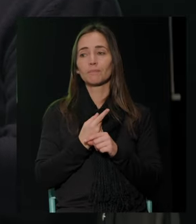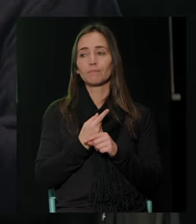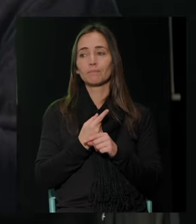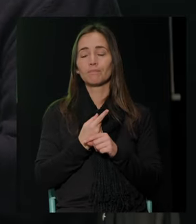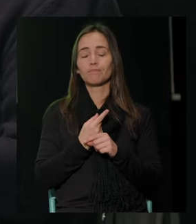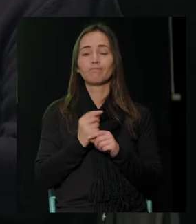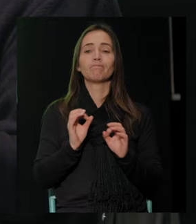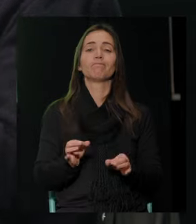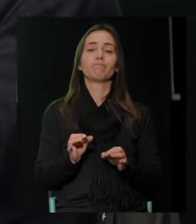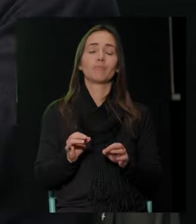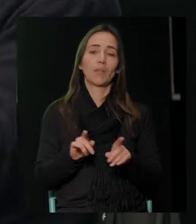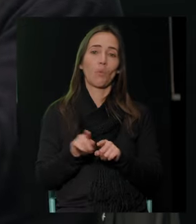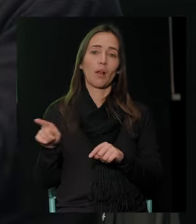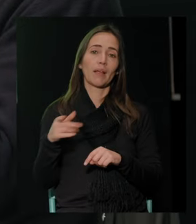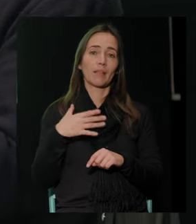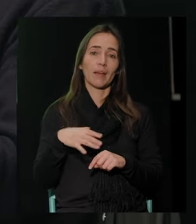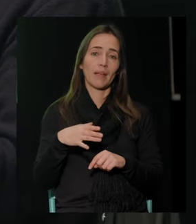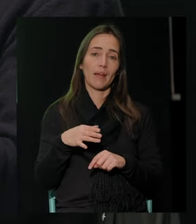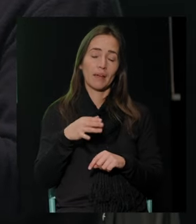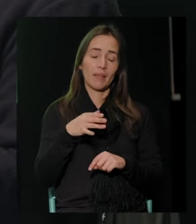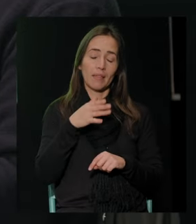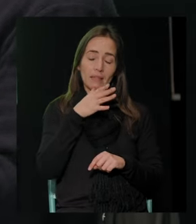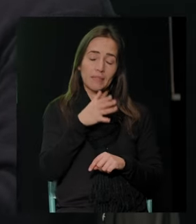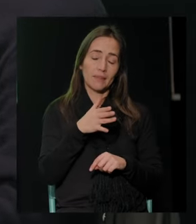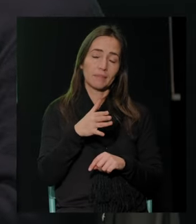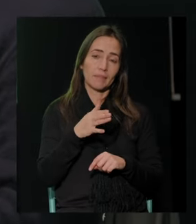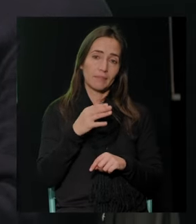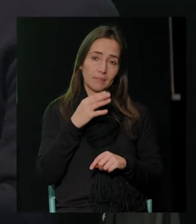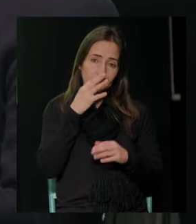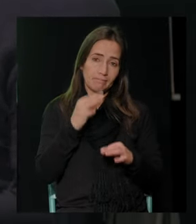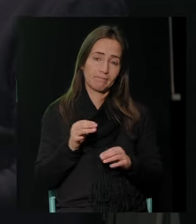tão taxativas e tão literais como ele pretendia fazer crer. Mas, na verdade,